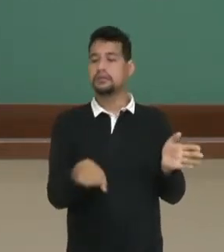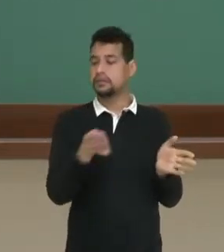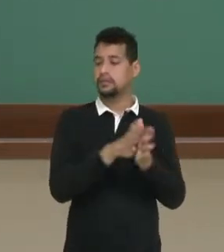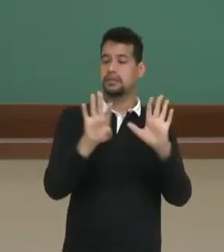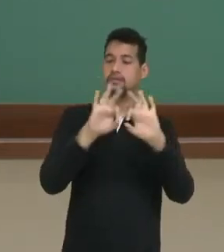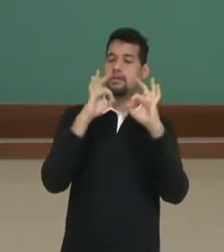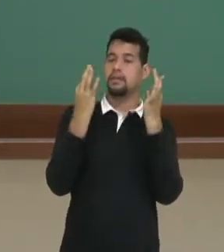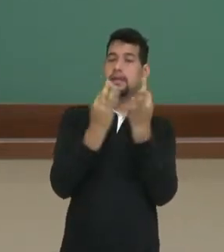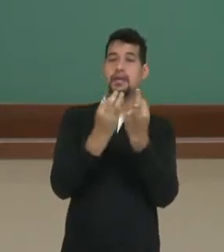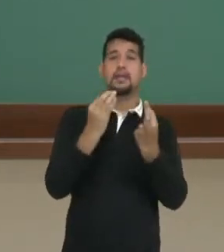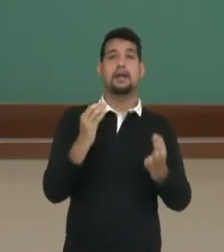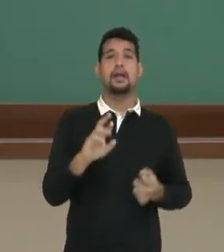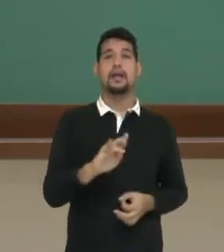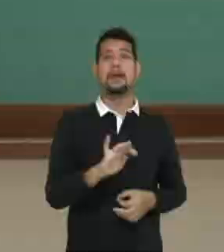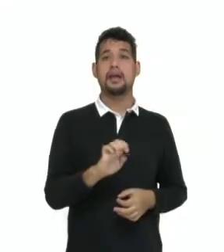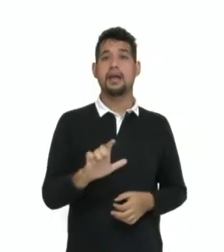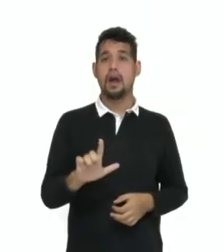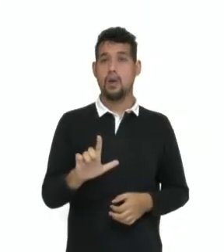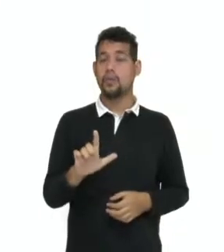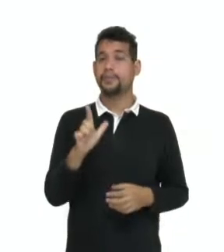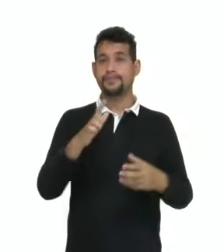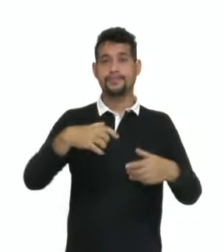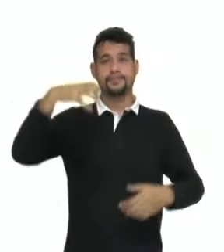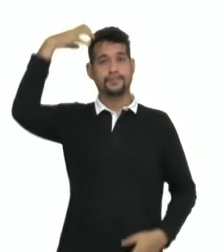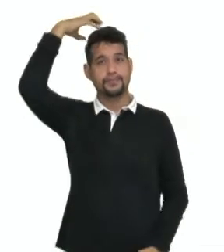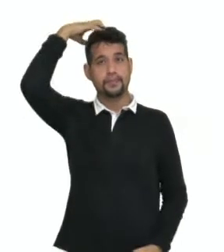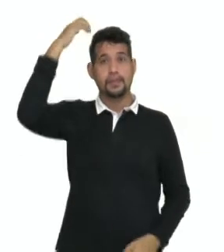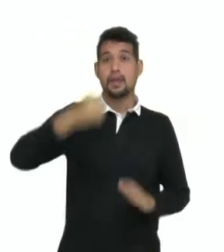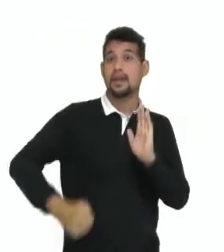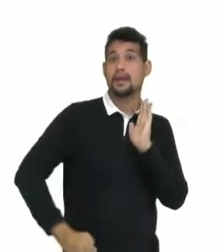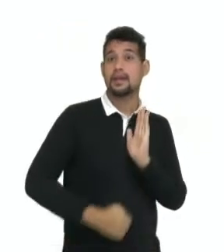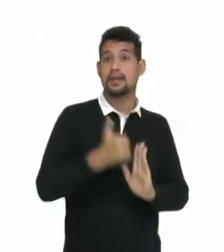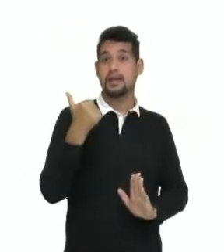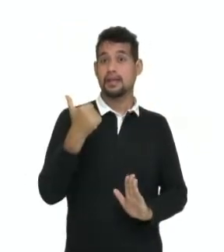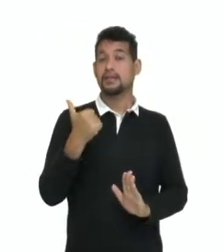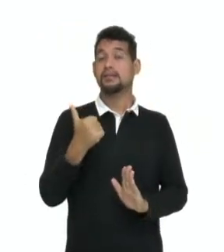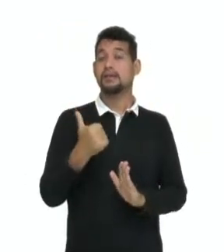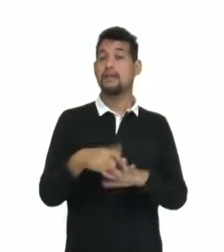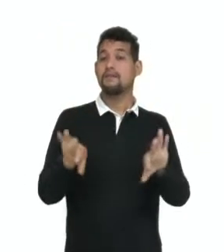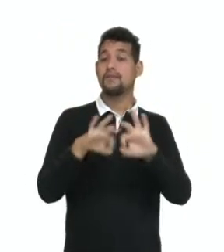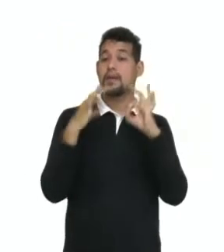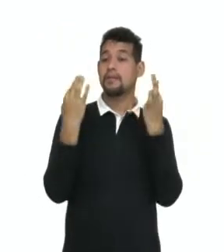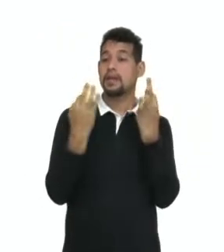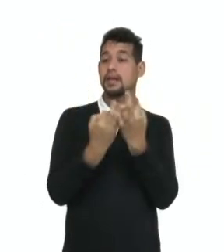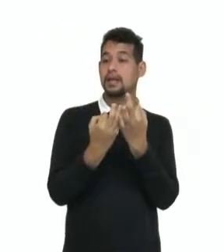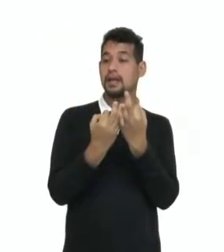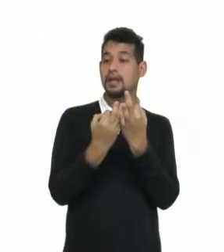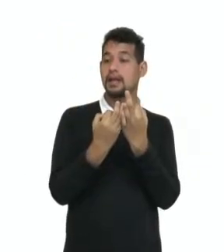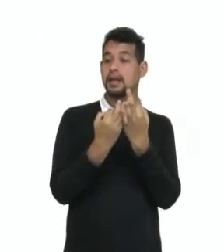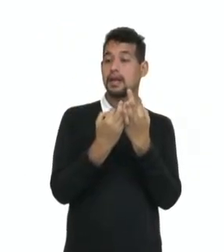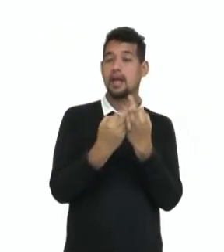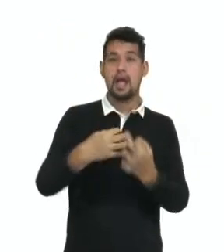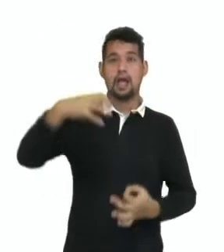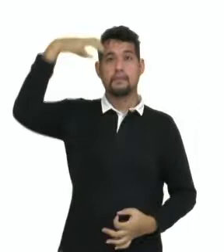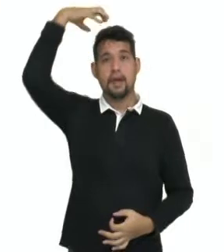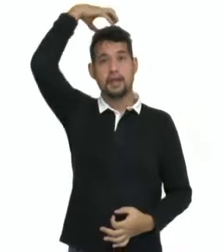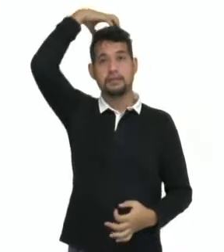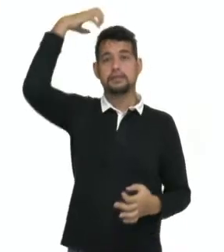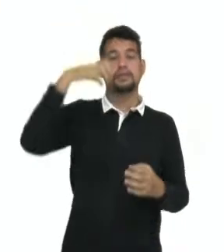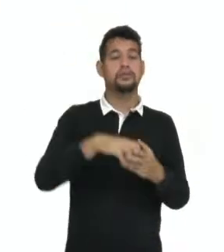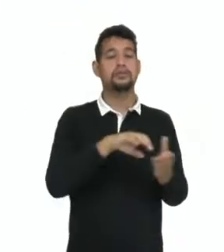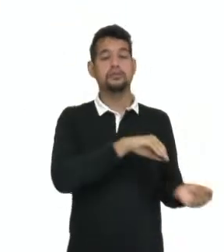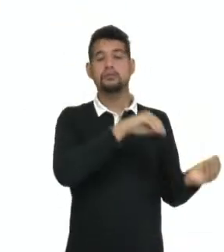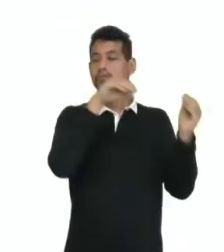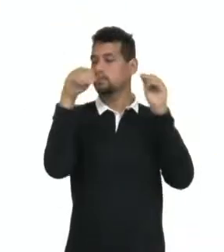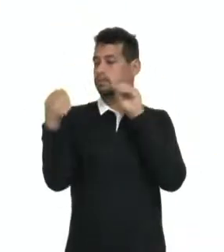para o Brasil. Pela primeira vez na história da América, uma família real está aqui na América, vai instalar a